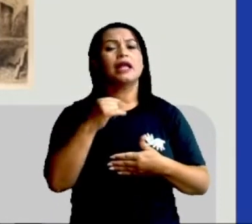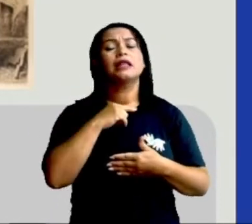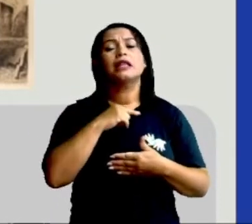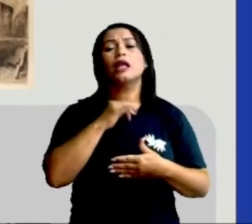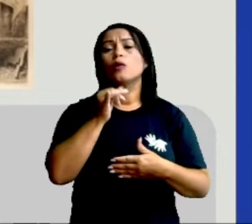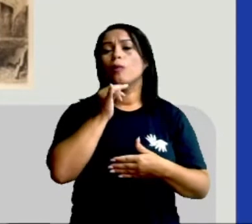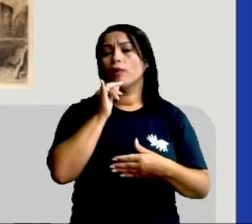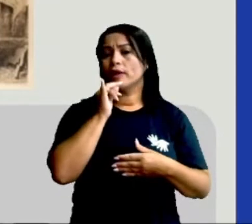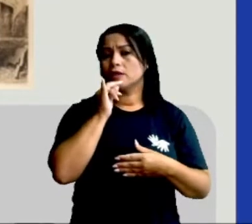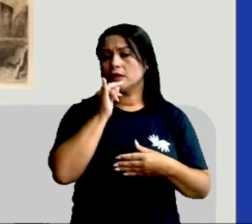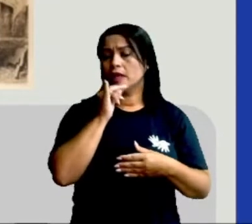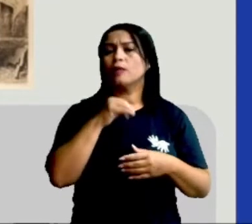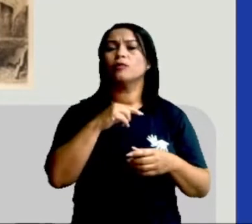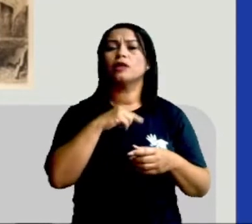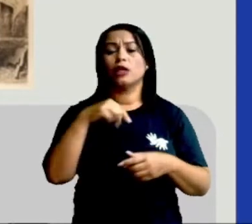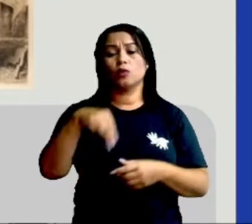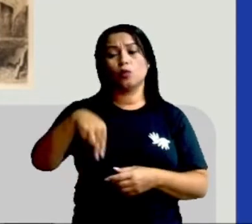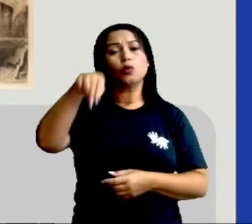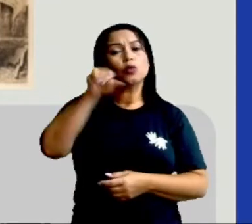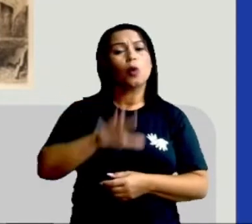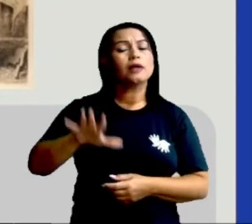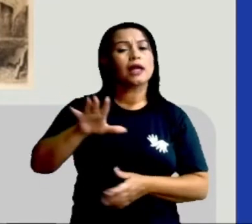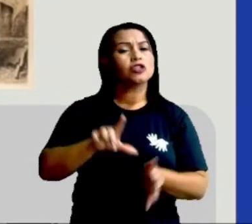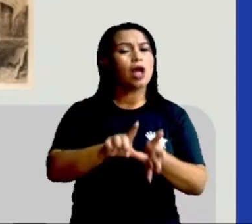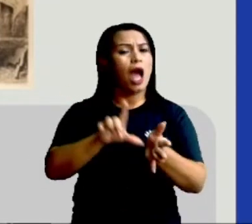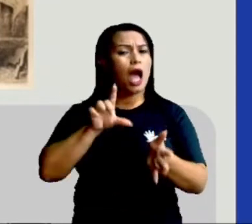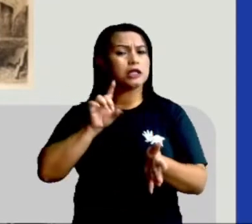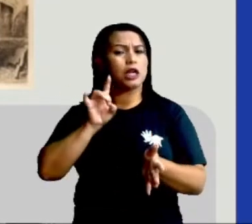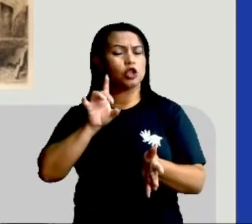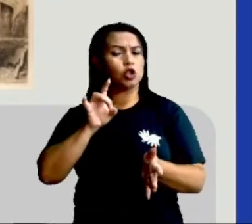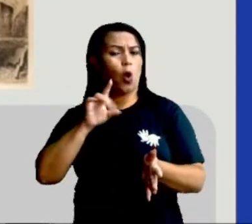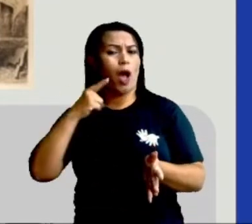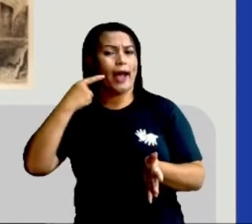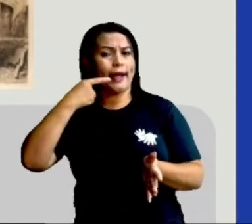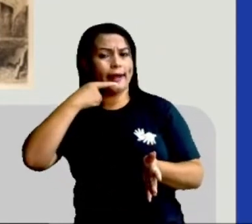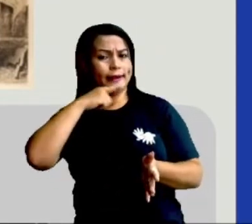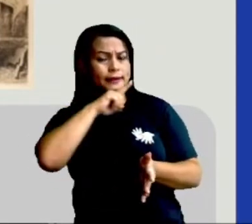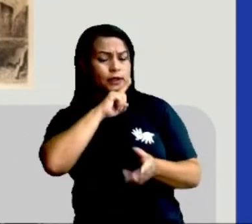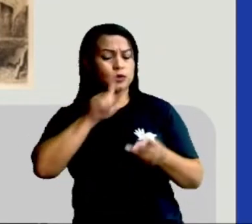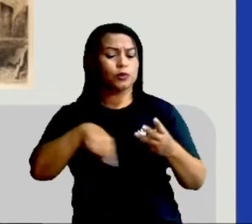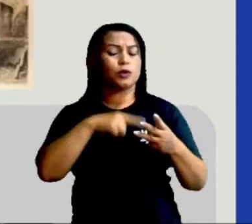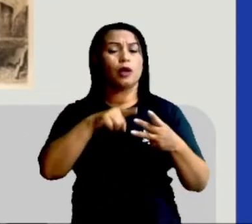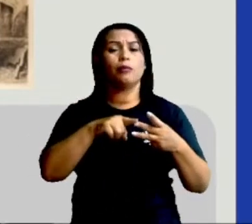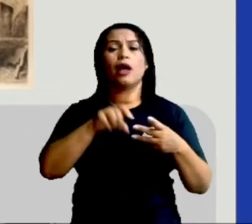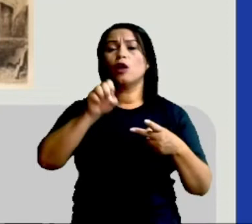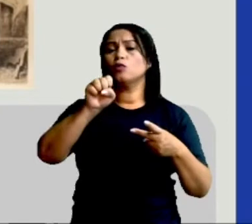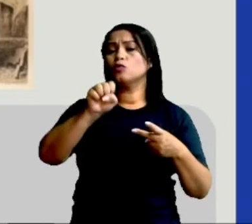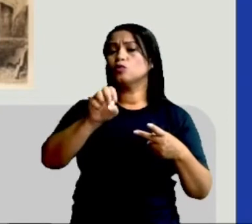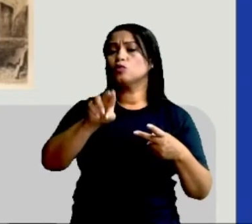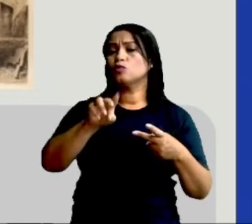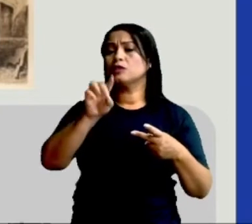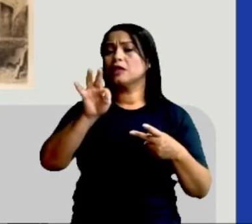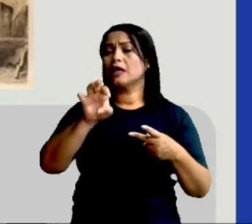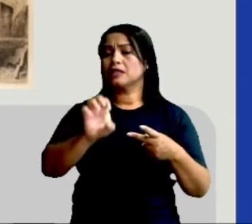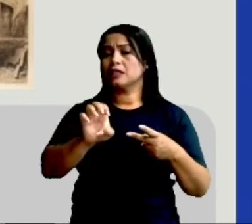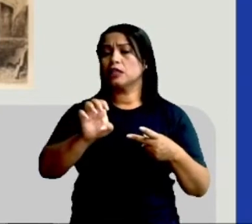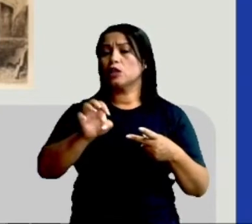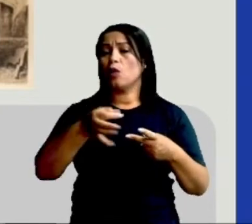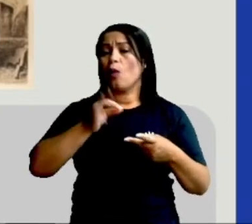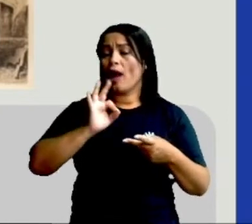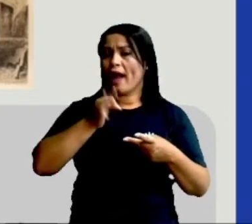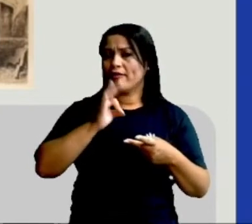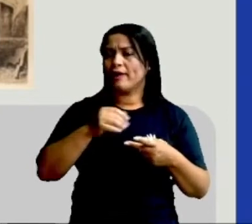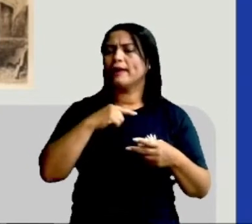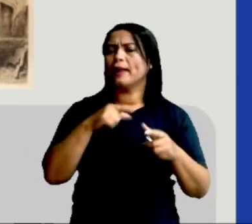econômico do Nordeste, que antes era com a cana-de-açúcar, para o Sudeste com o café.